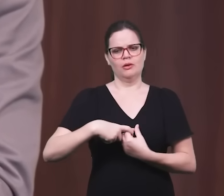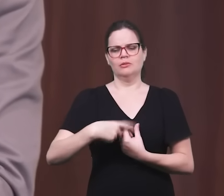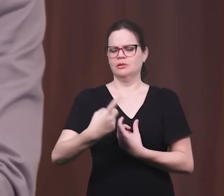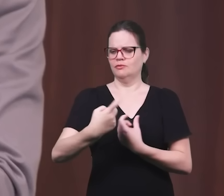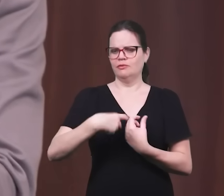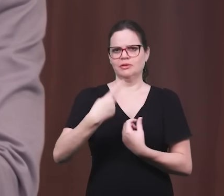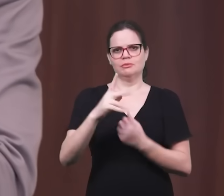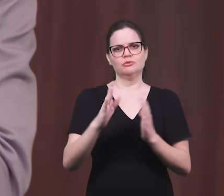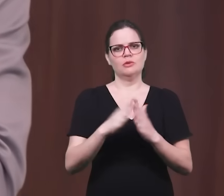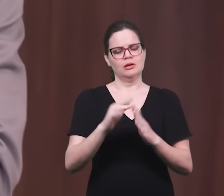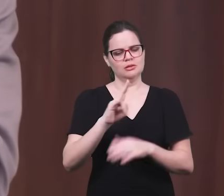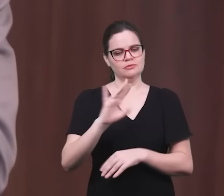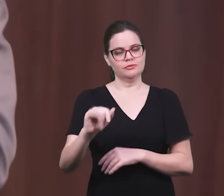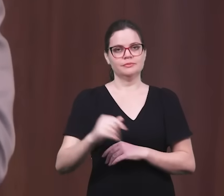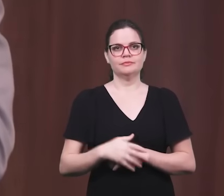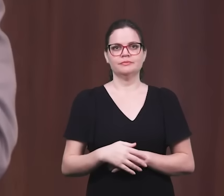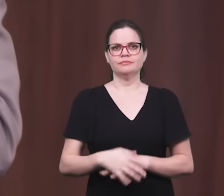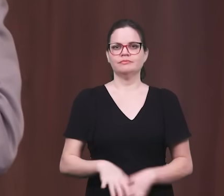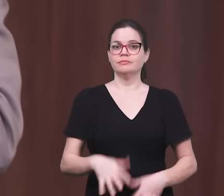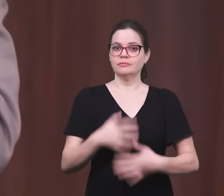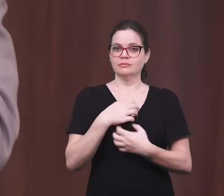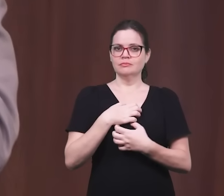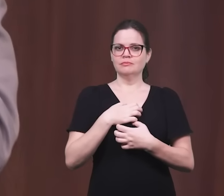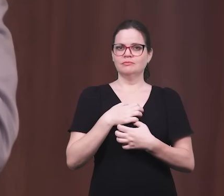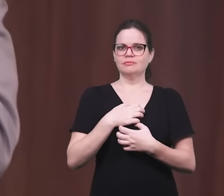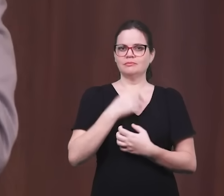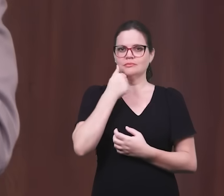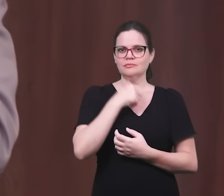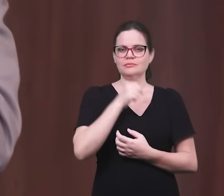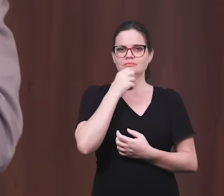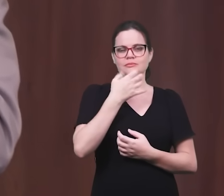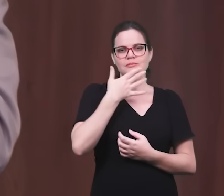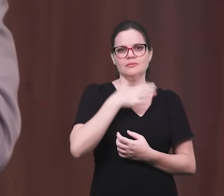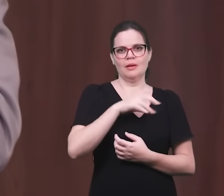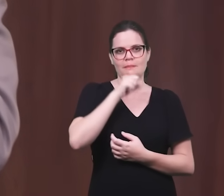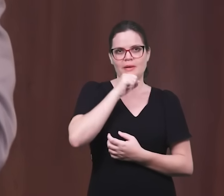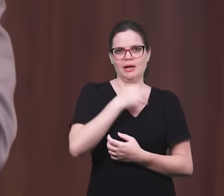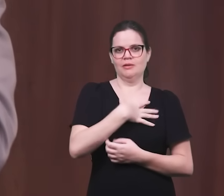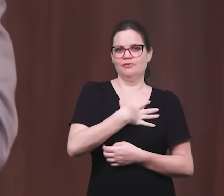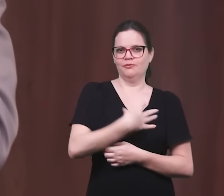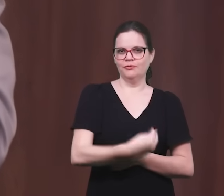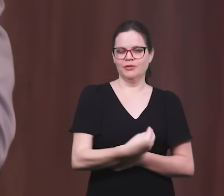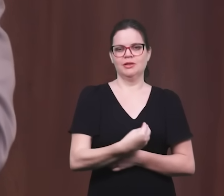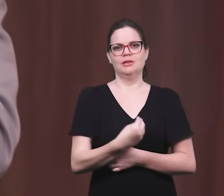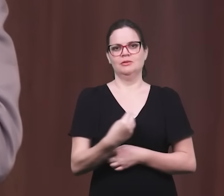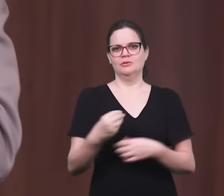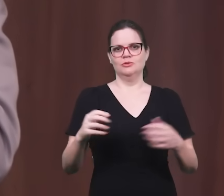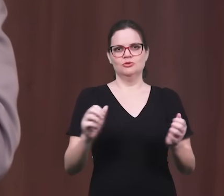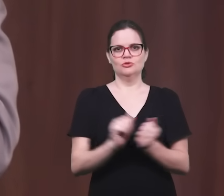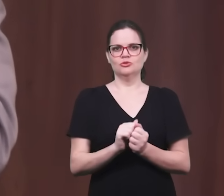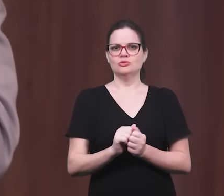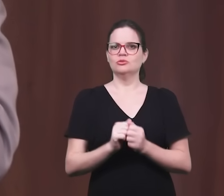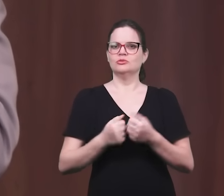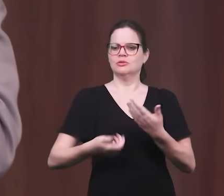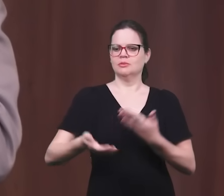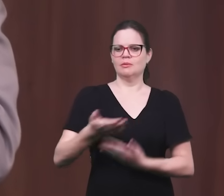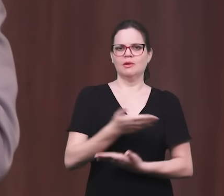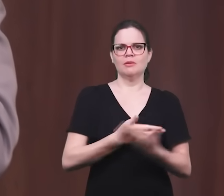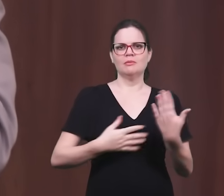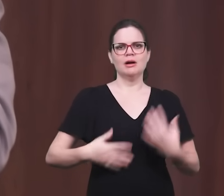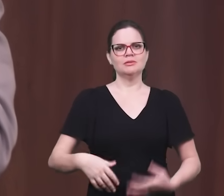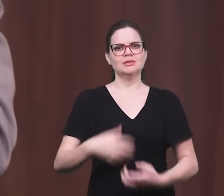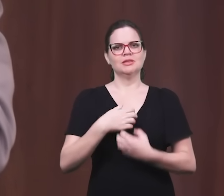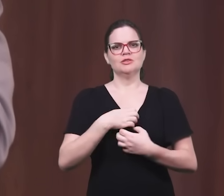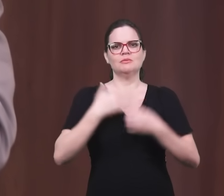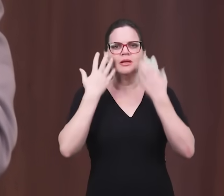ninho. Esse sentimento, pai e filho, pai, mãe, são os afetos naturais